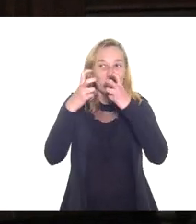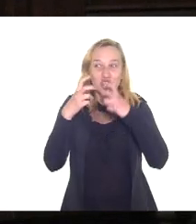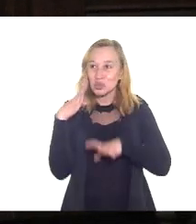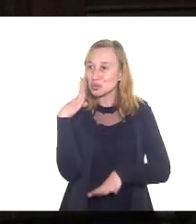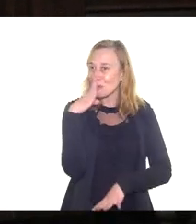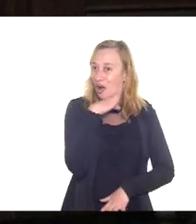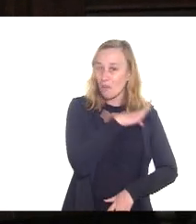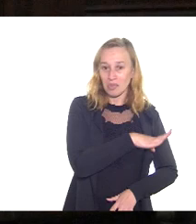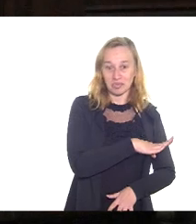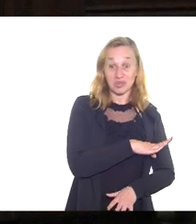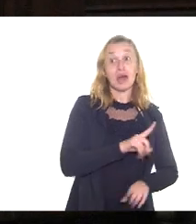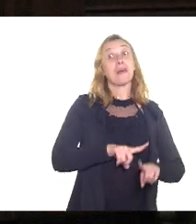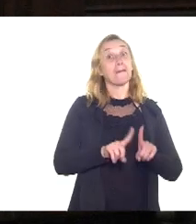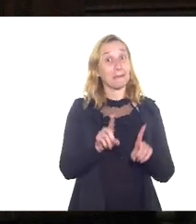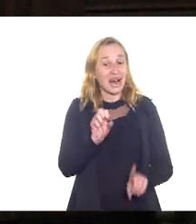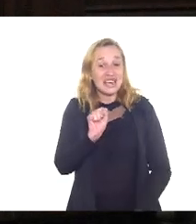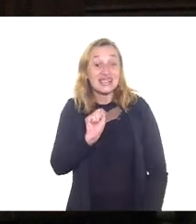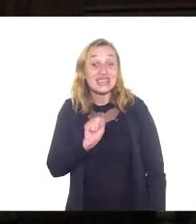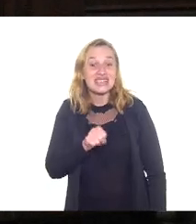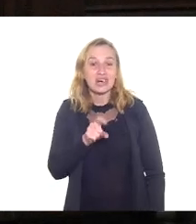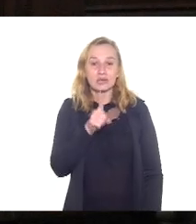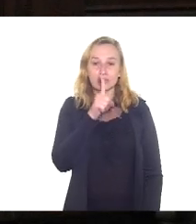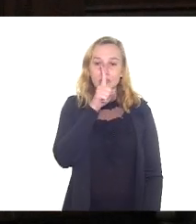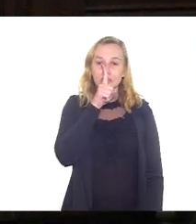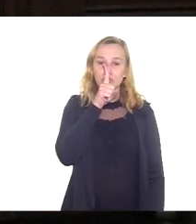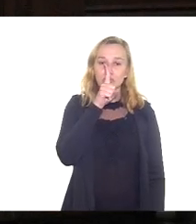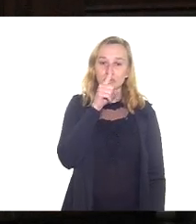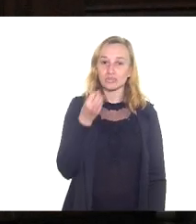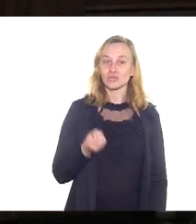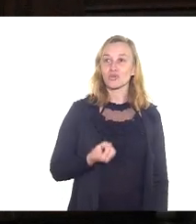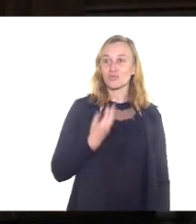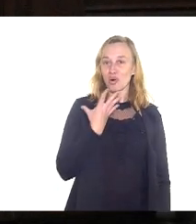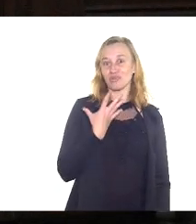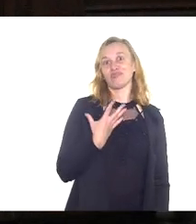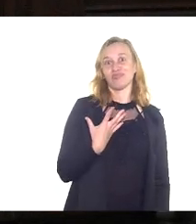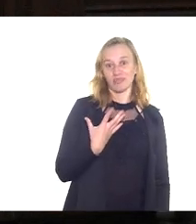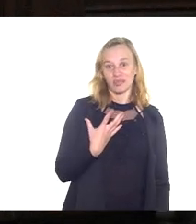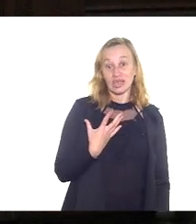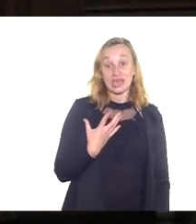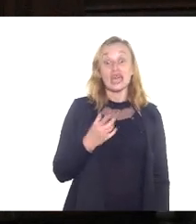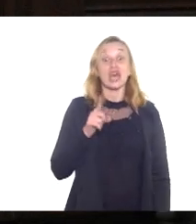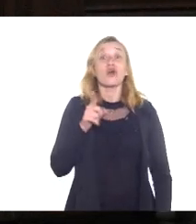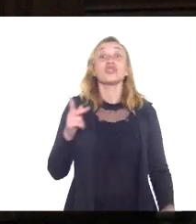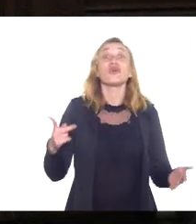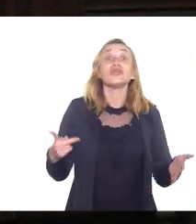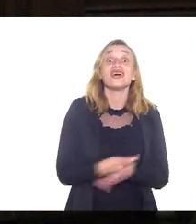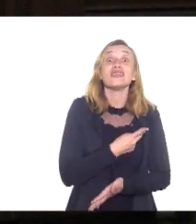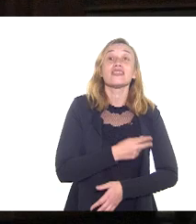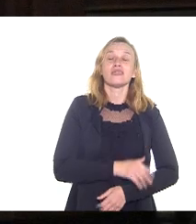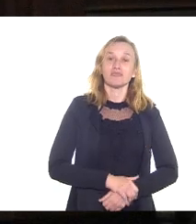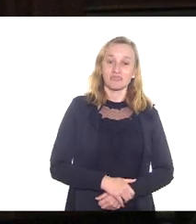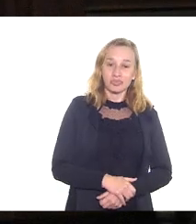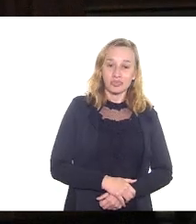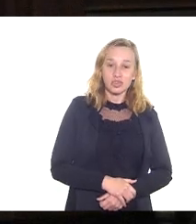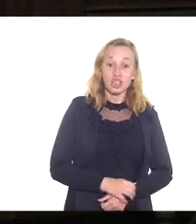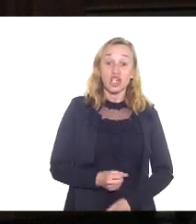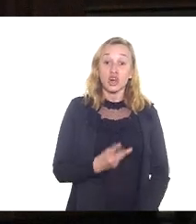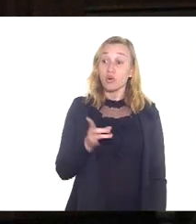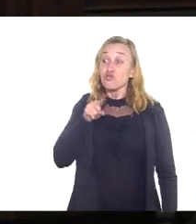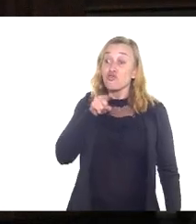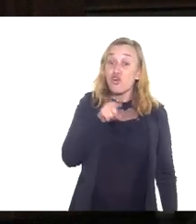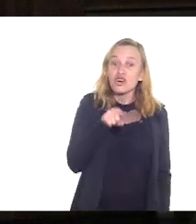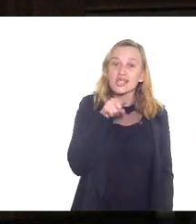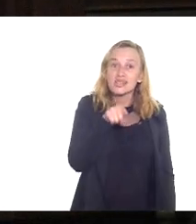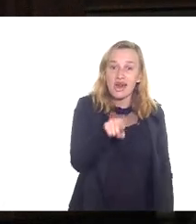maus, mas sim o silêncio dos bons. E é isso que está acontecendo. Enquanto